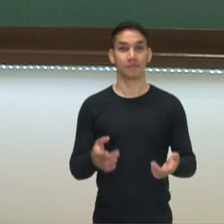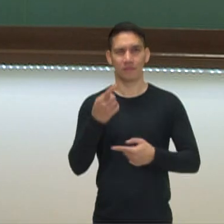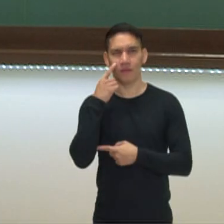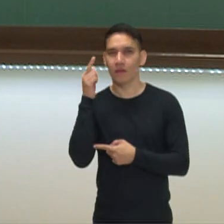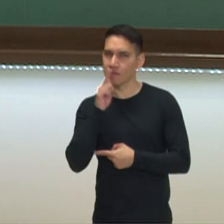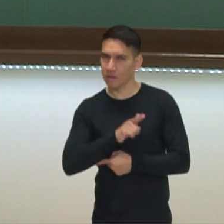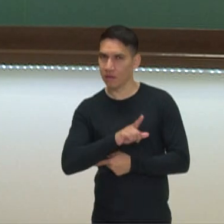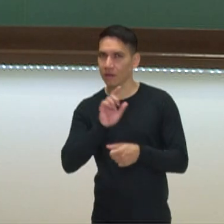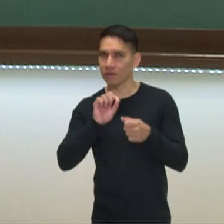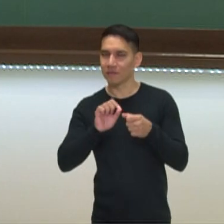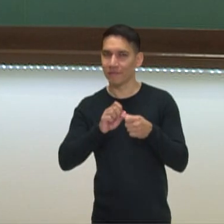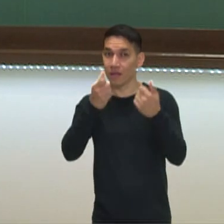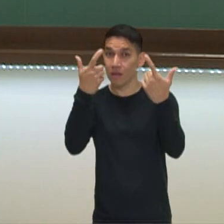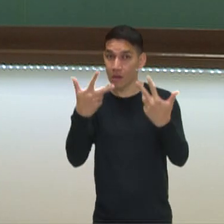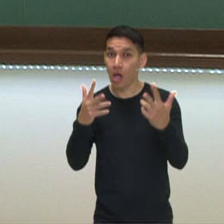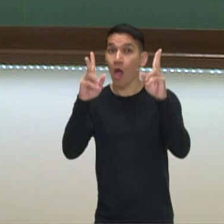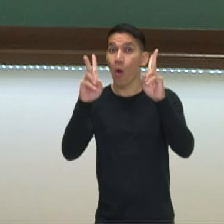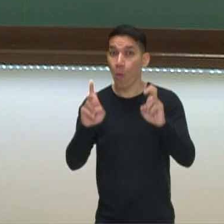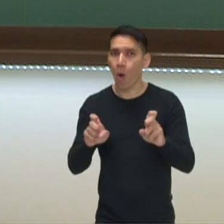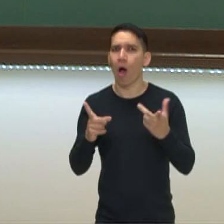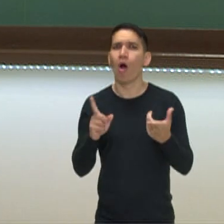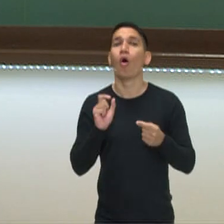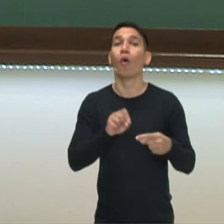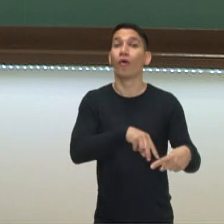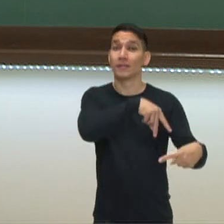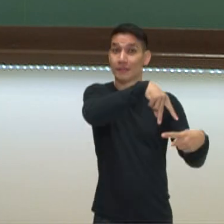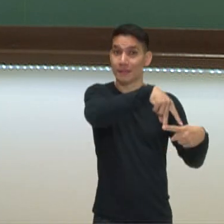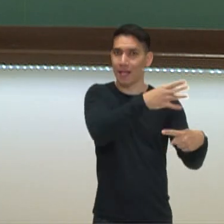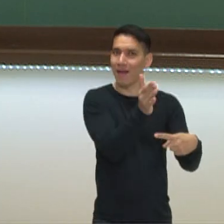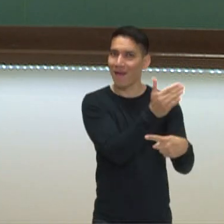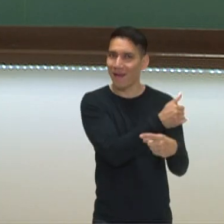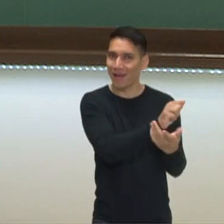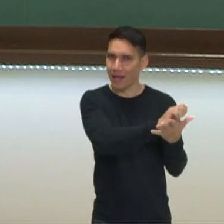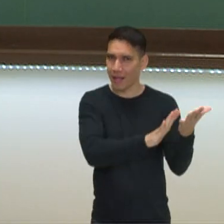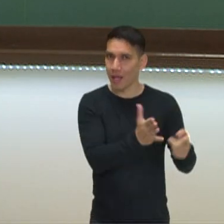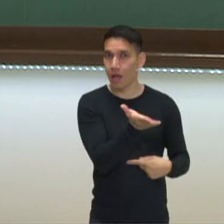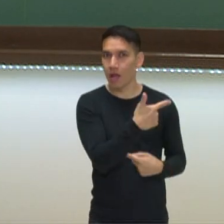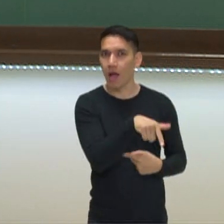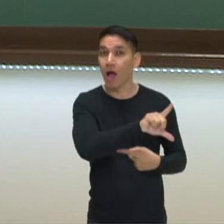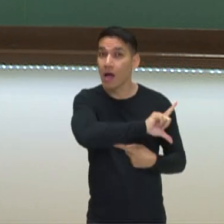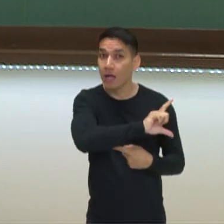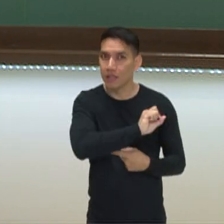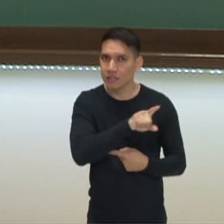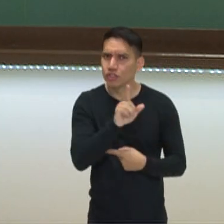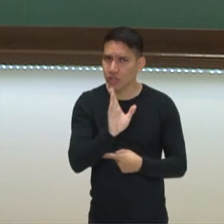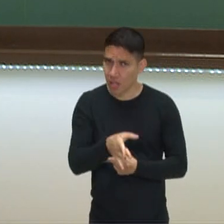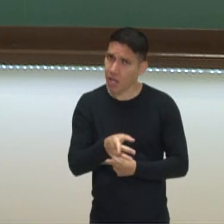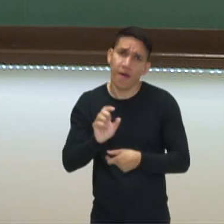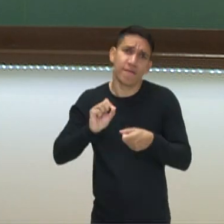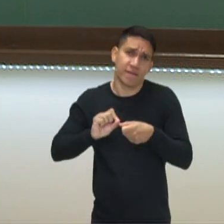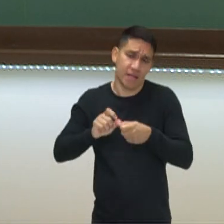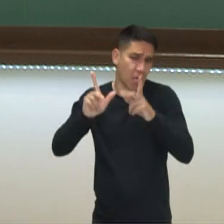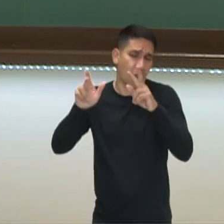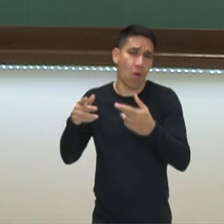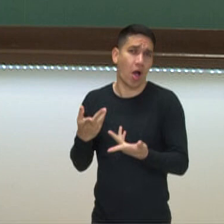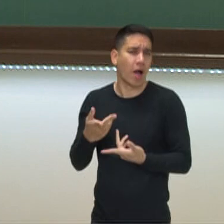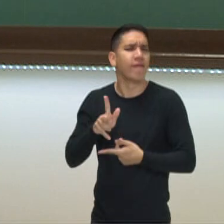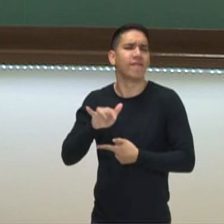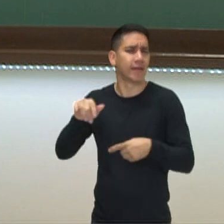Fez igual o exemplo que nós fizemos do triângulo ali, que nós fizemos o acompanhamento? Hein? Então vai dar tudo certinho, olha